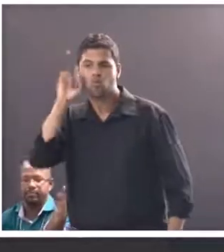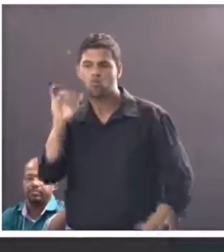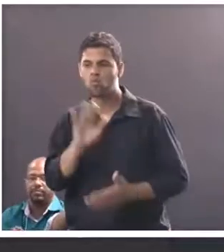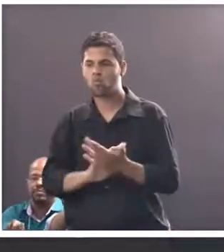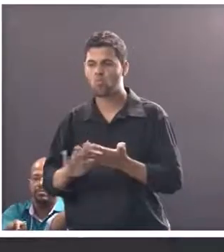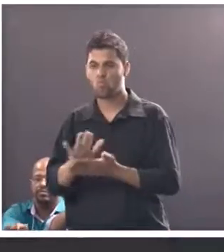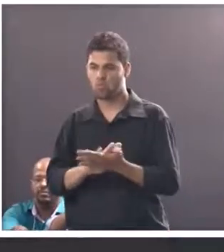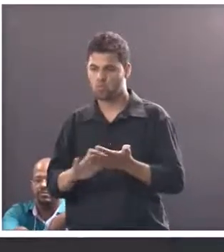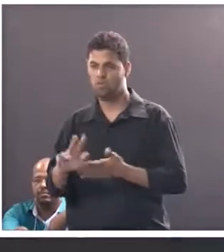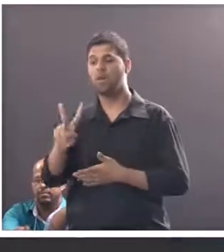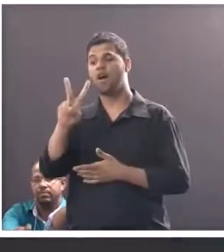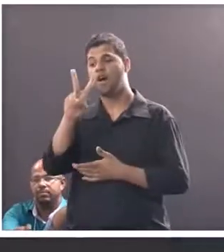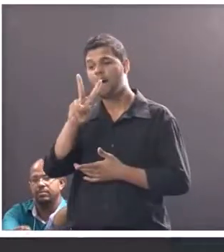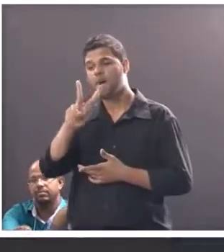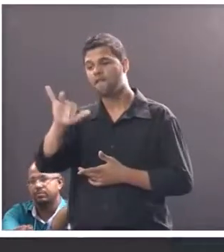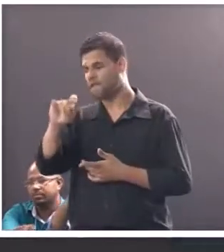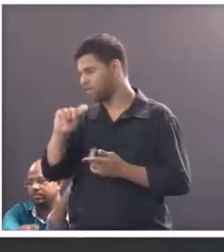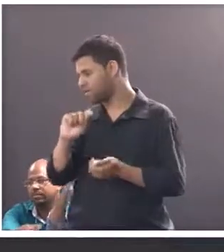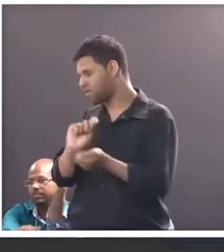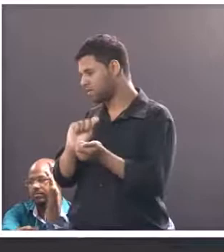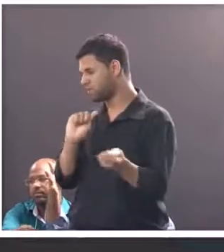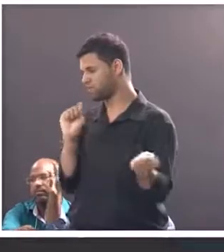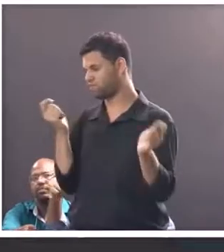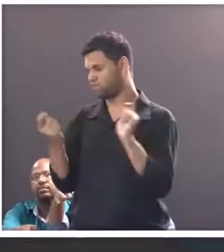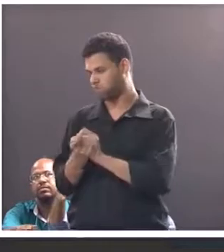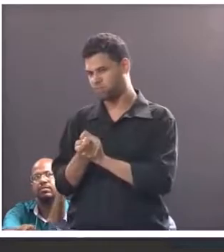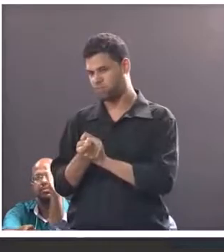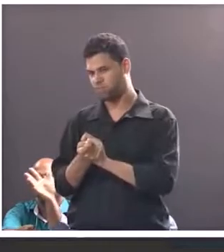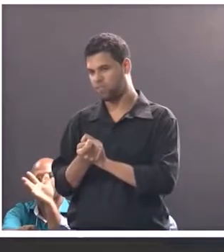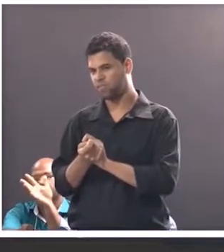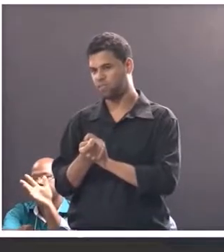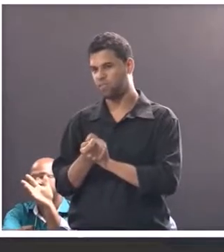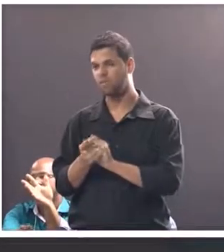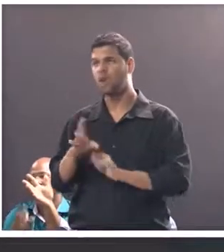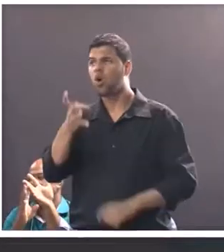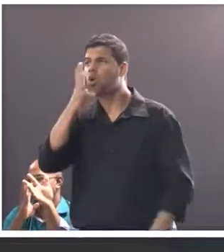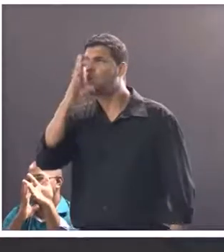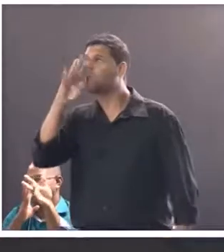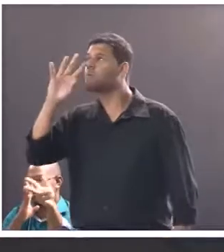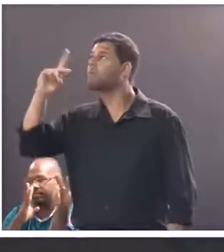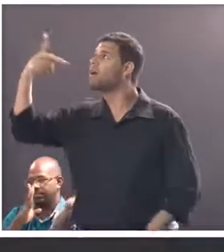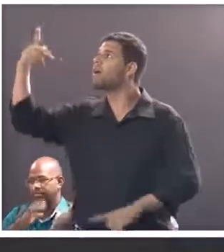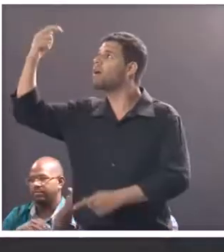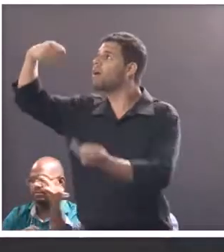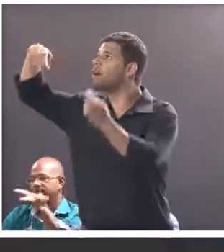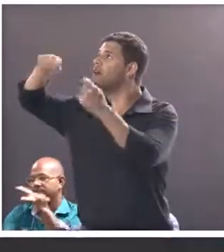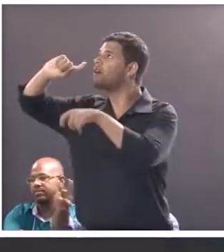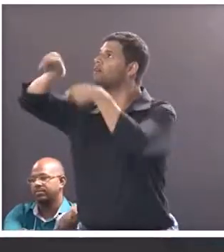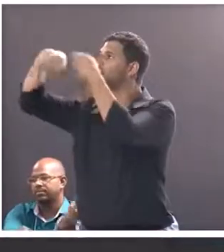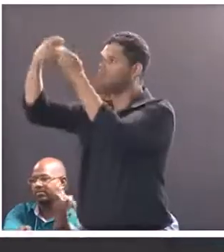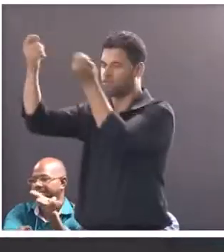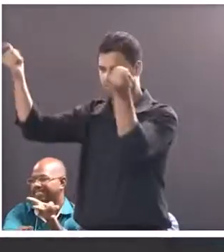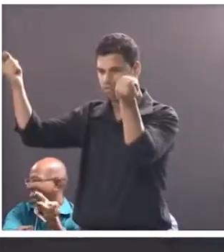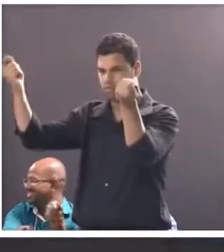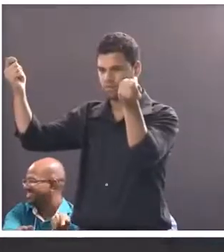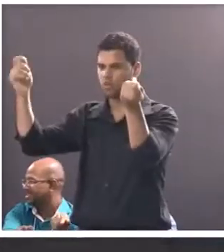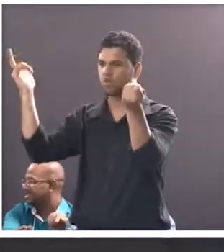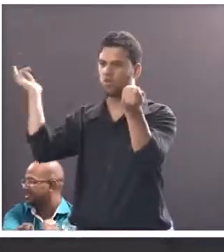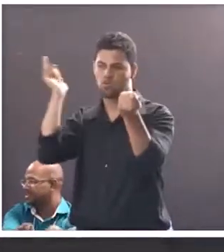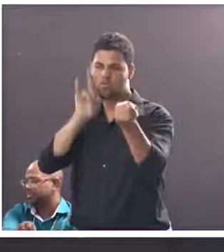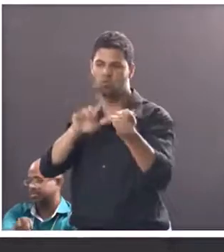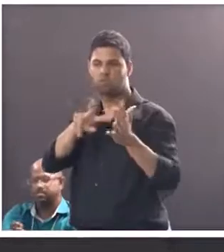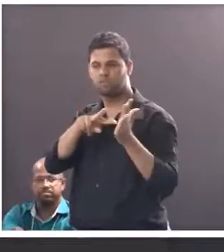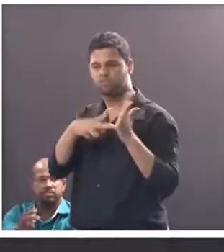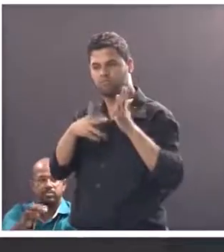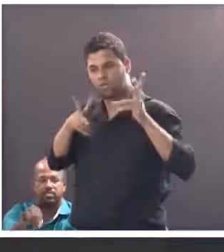quê? Contemplar, contemplar os teus sinais. Mantive o mesmo significado,